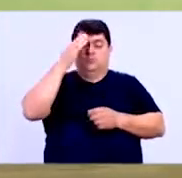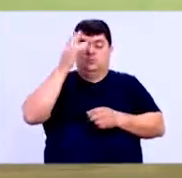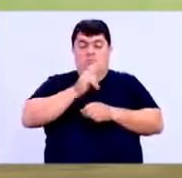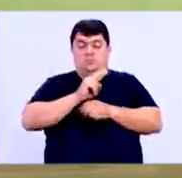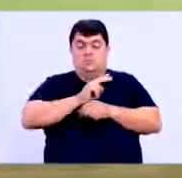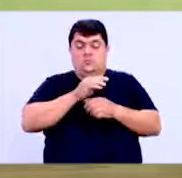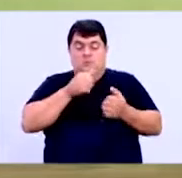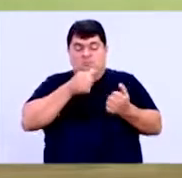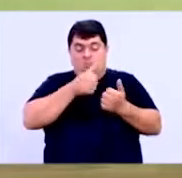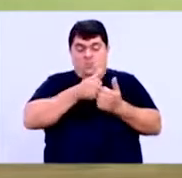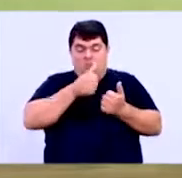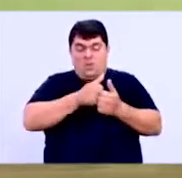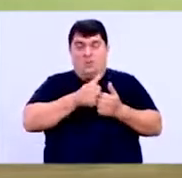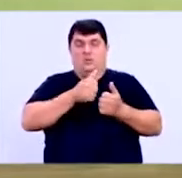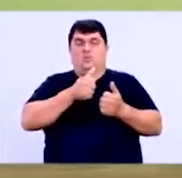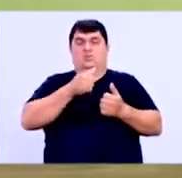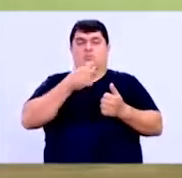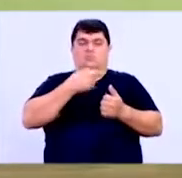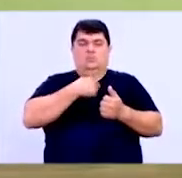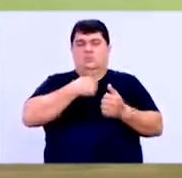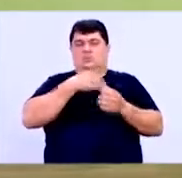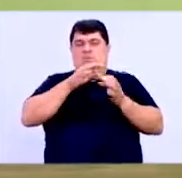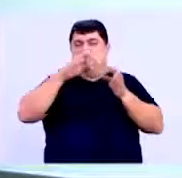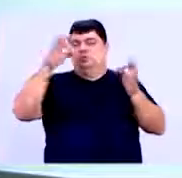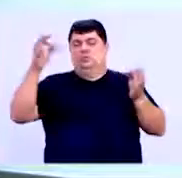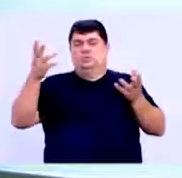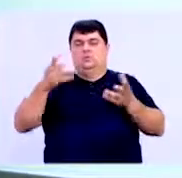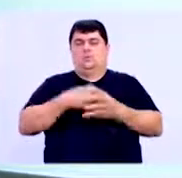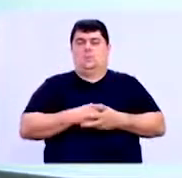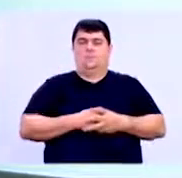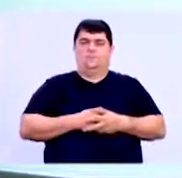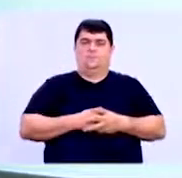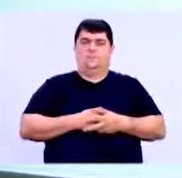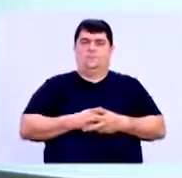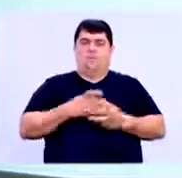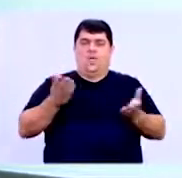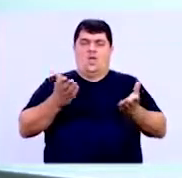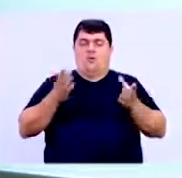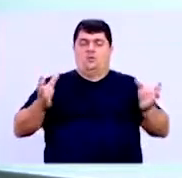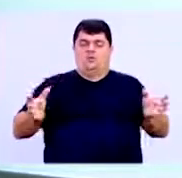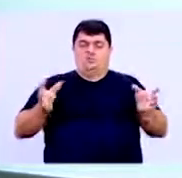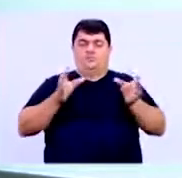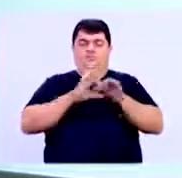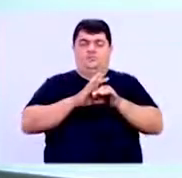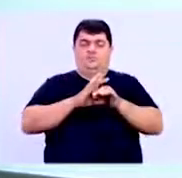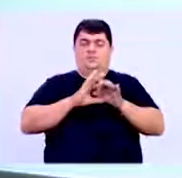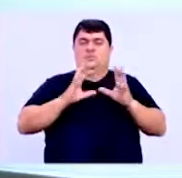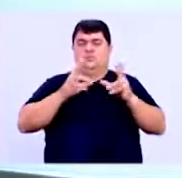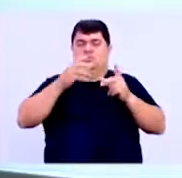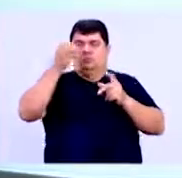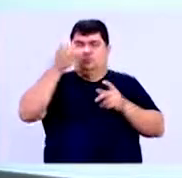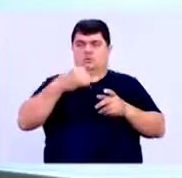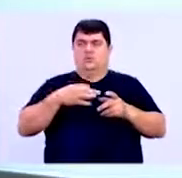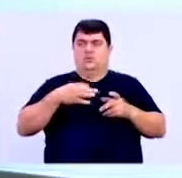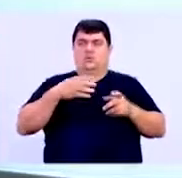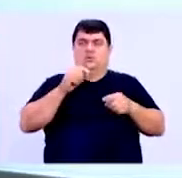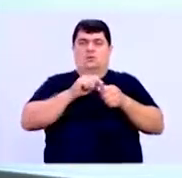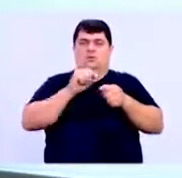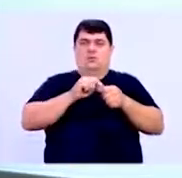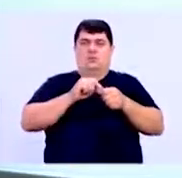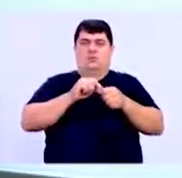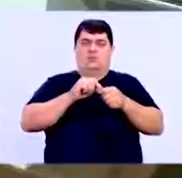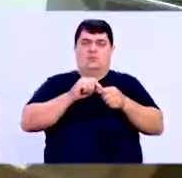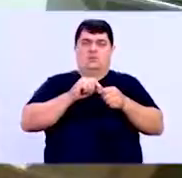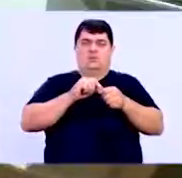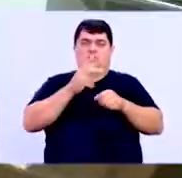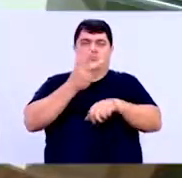com o controle de fluxo de caixa, né? E agora, pessoal, para contextualizar de forma lúdica tudo que a gente falou, vamos para uma externa.